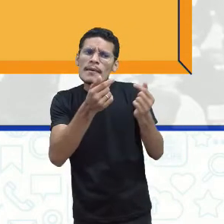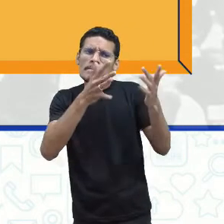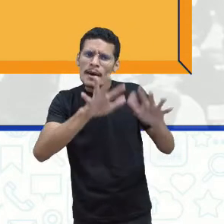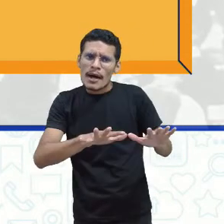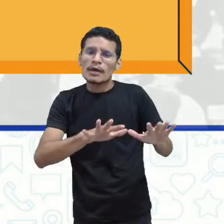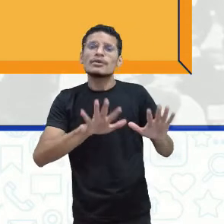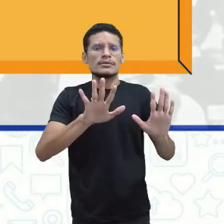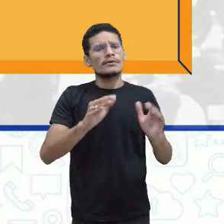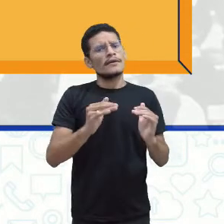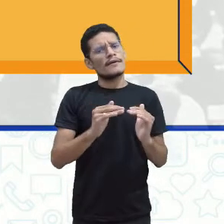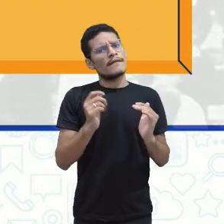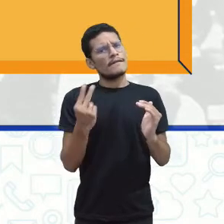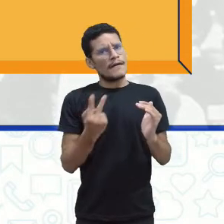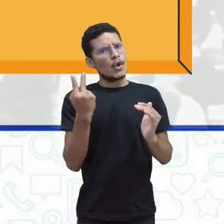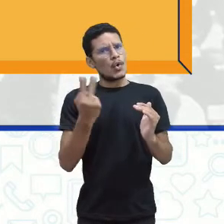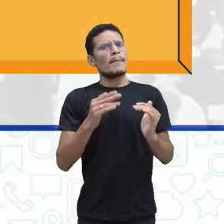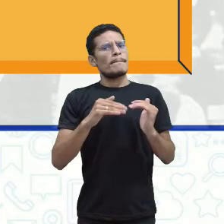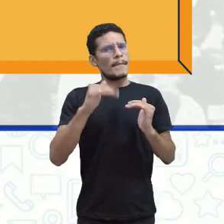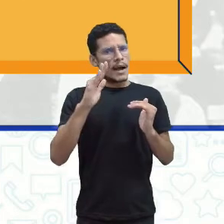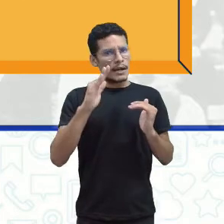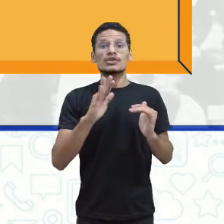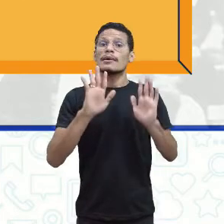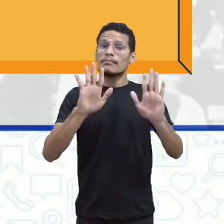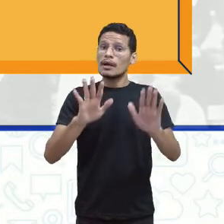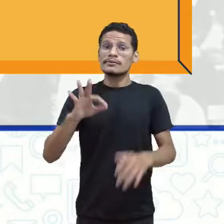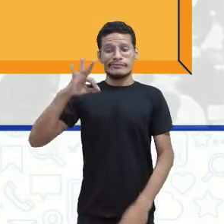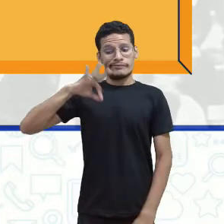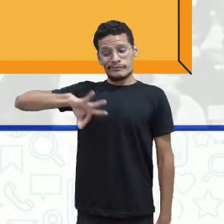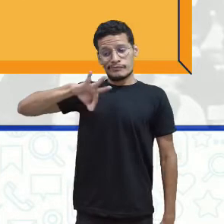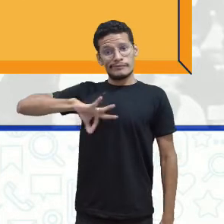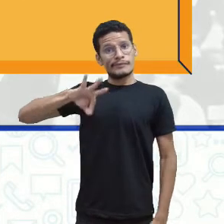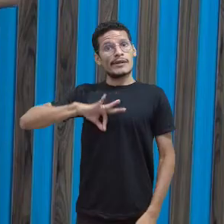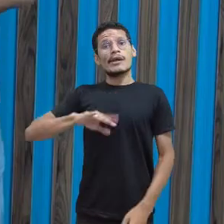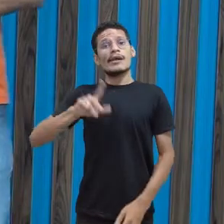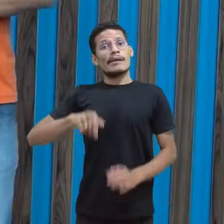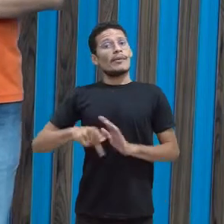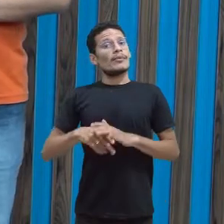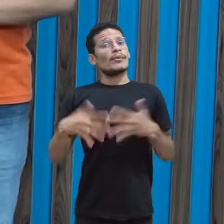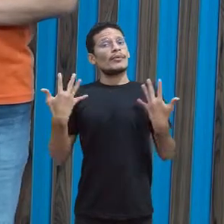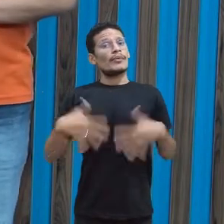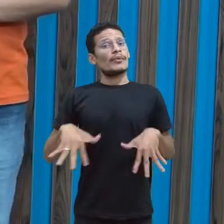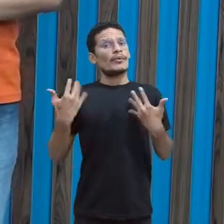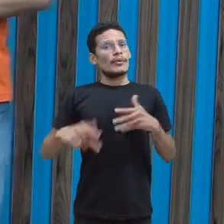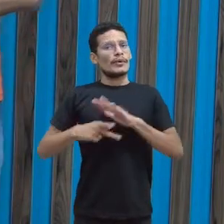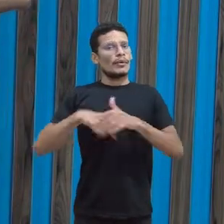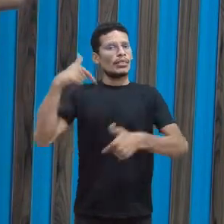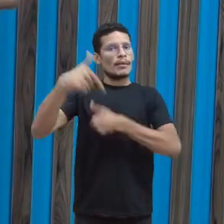mais. Mas, de modo geral, o salário mínimo é um dos grandes dramas do trabalhador, não é isso, professor Luciano?